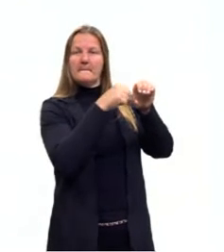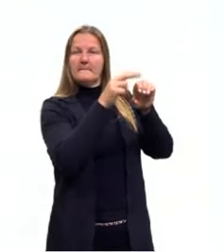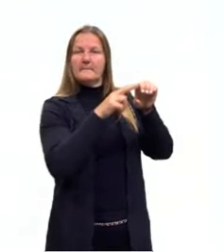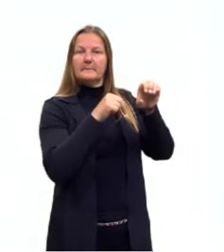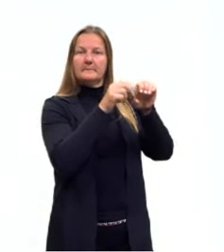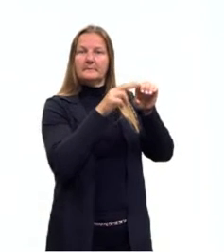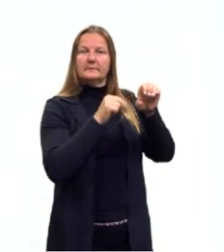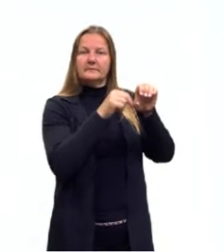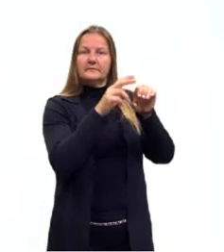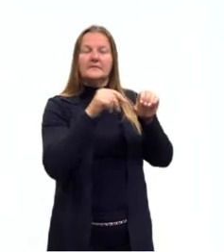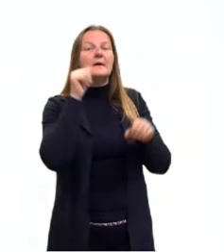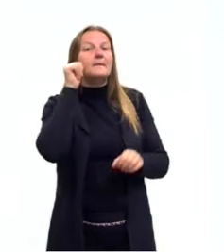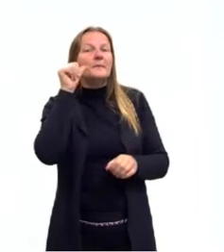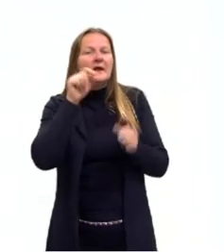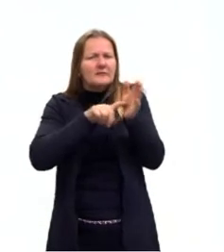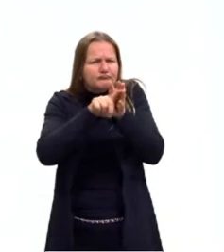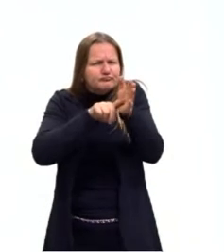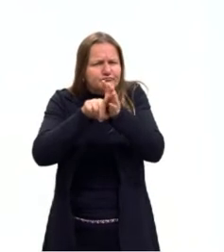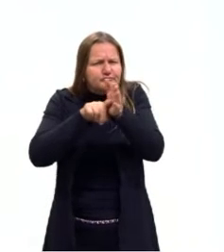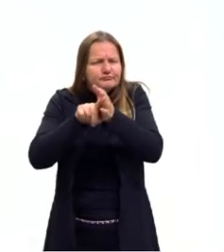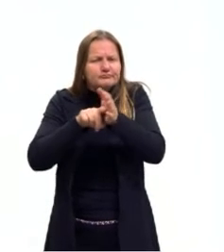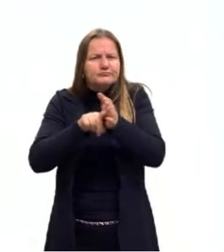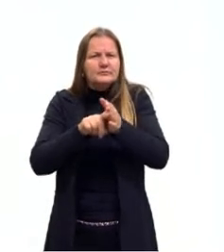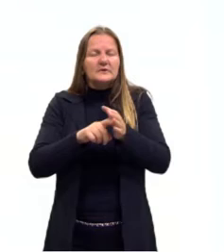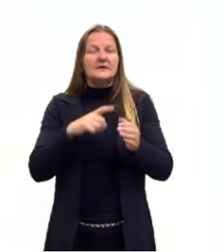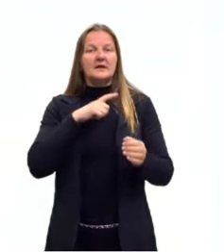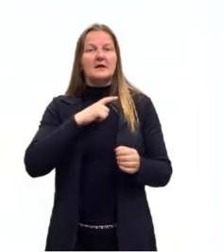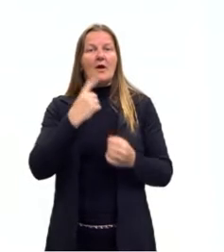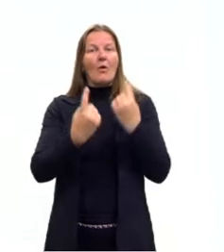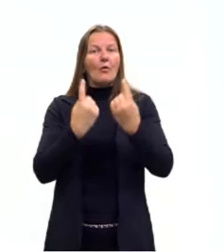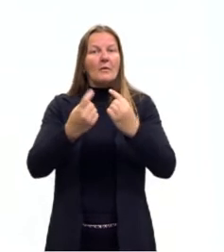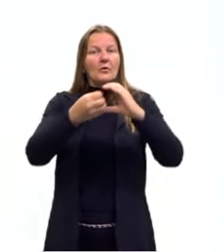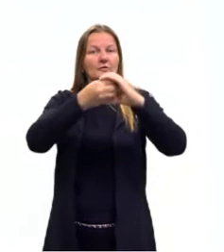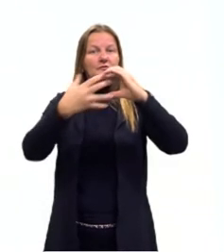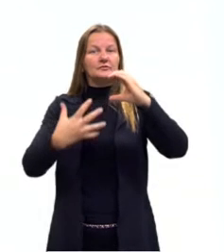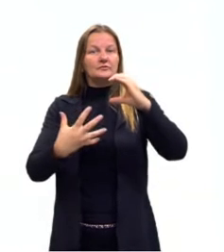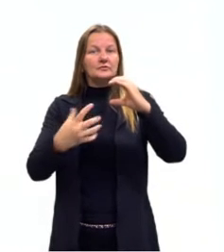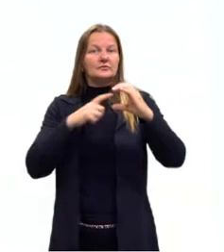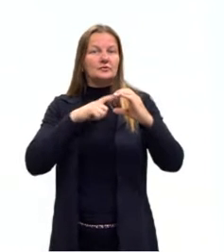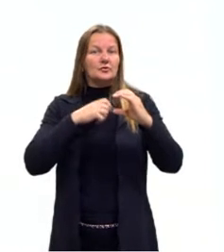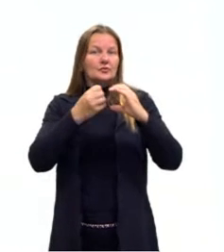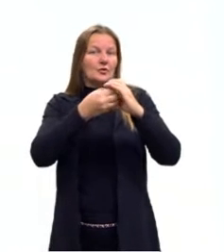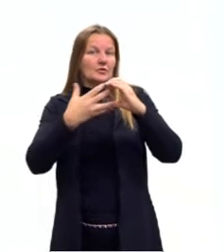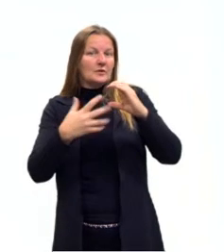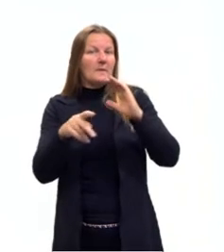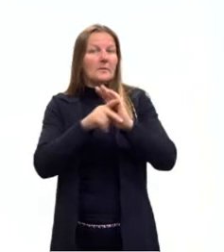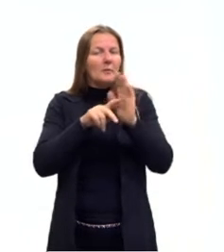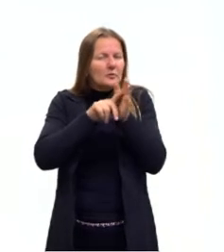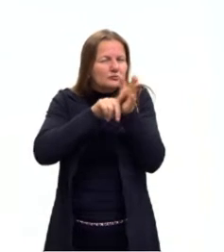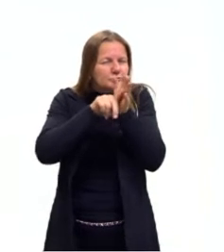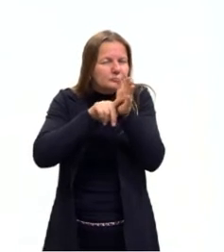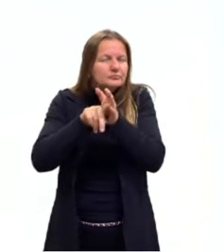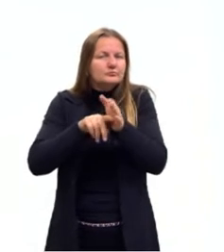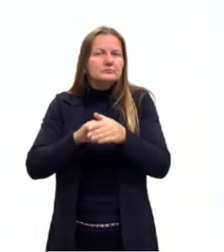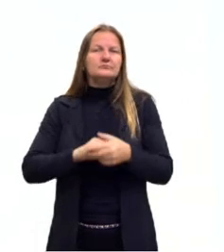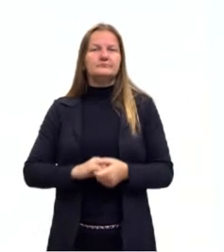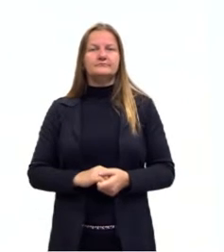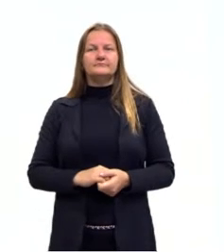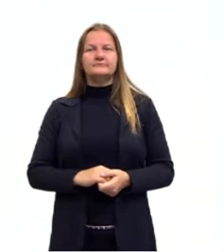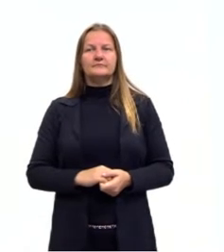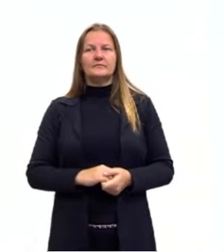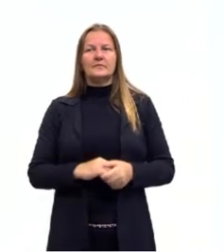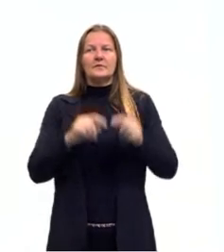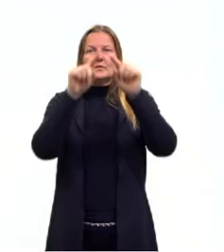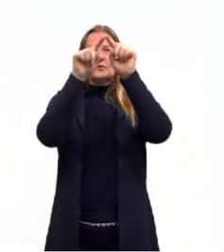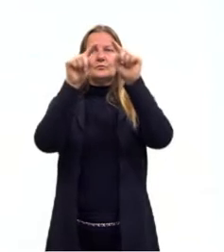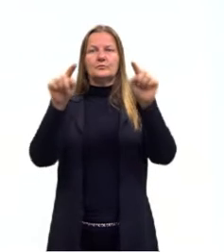um indivíduo do sexo feminino portador do caráter ou característica em estudo um